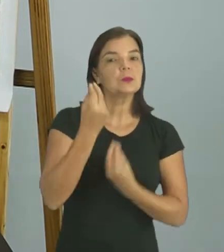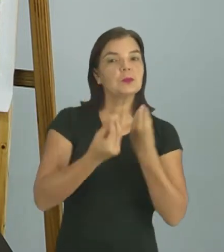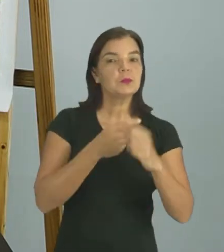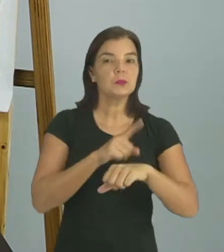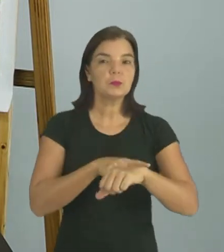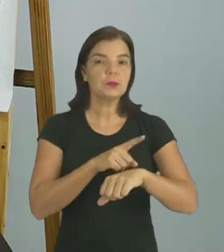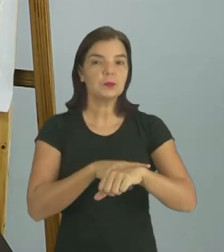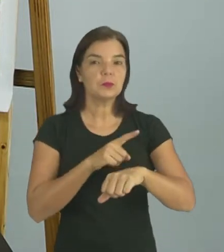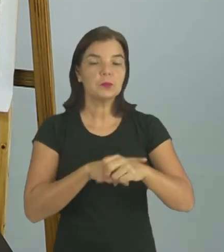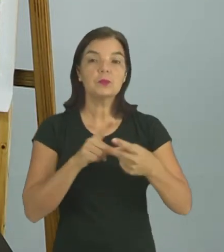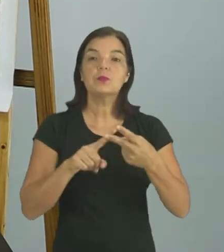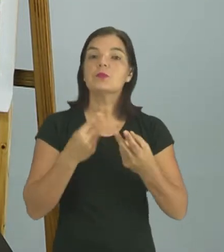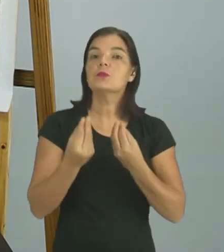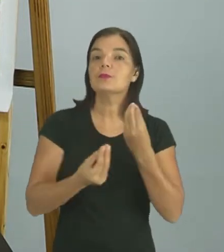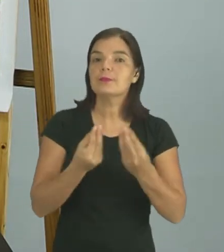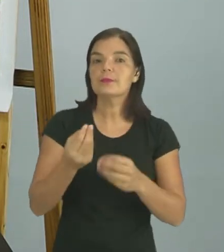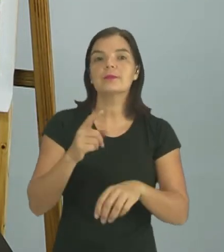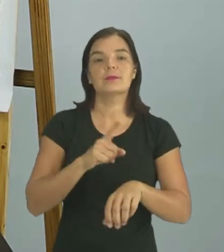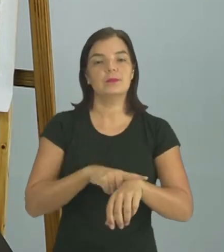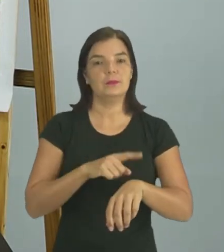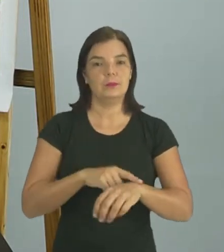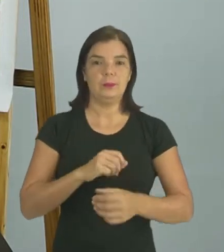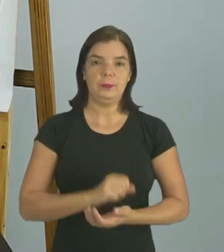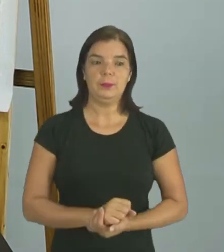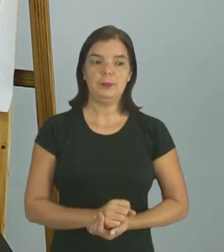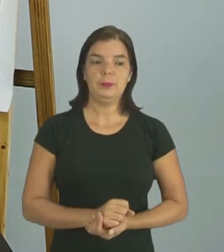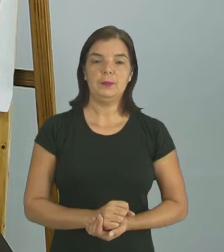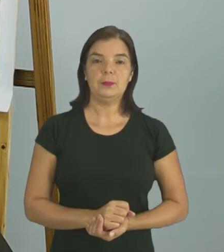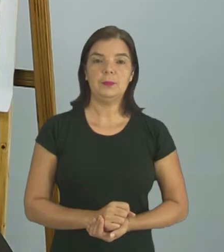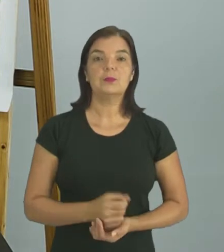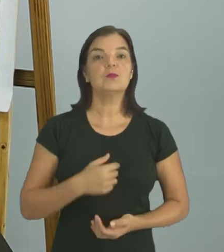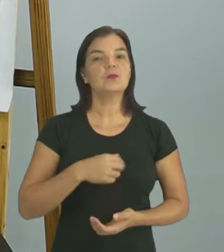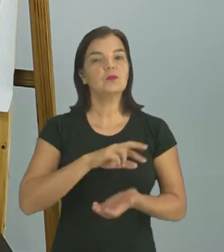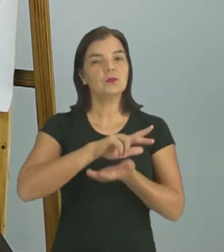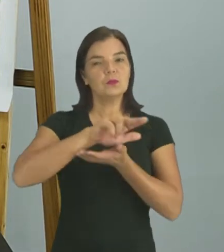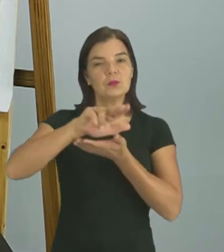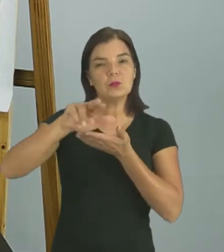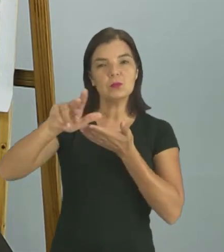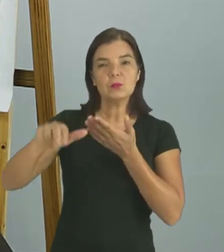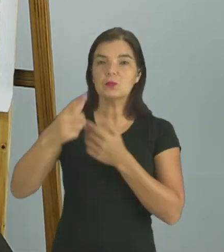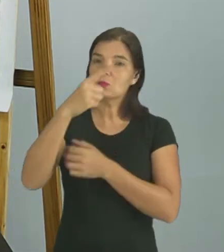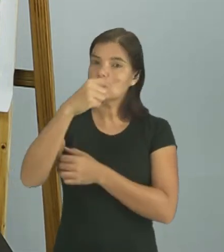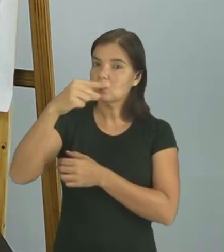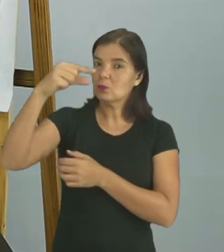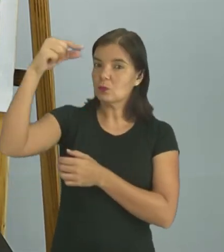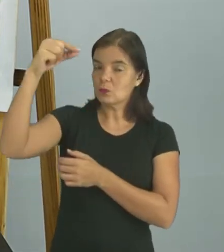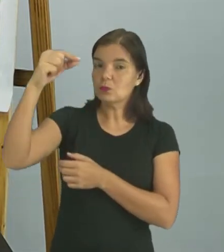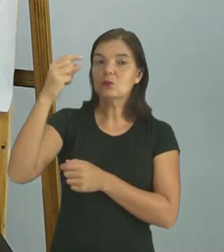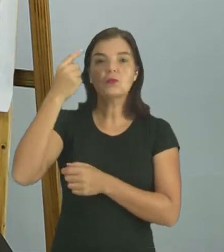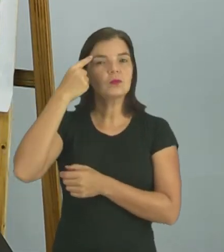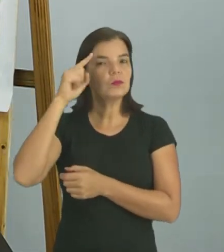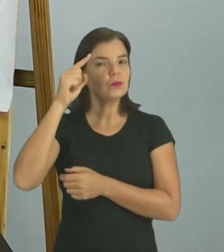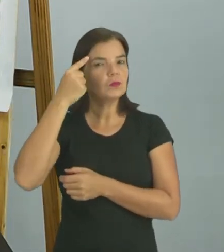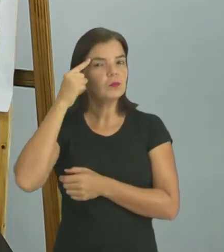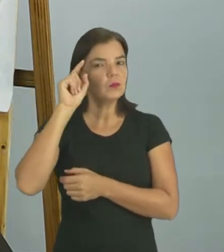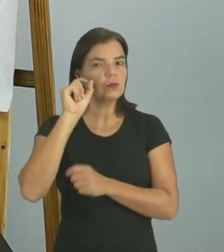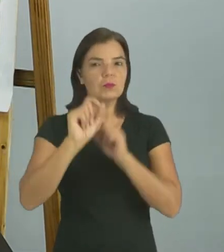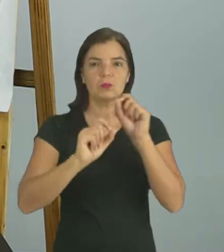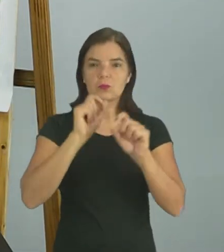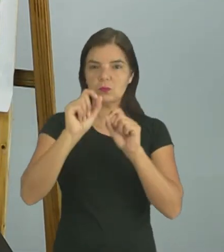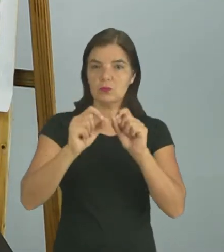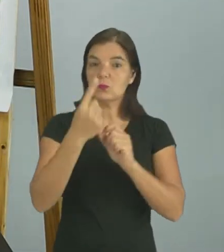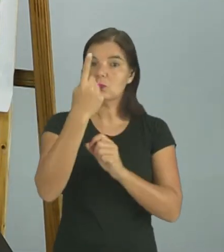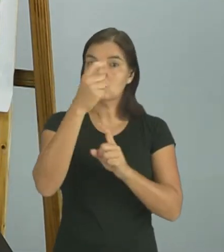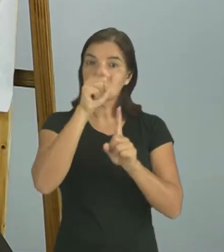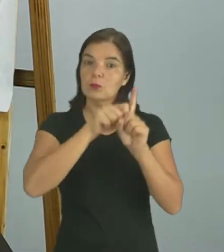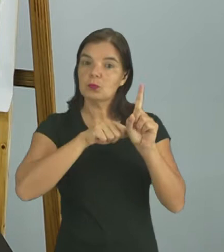tempo, como medir esse tempo. Vamos lá? Com a variação dos formatos da lua, formou-se a ideia de um